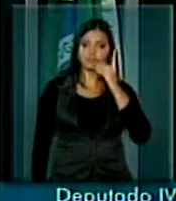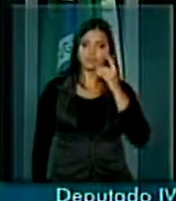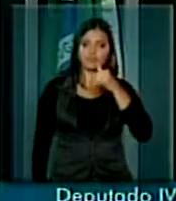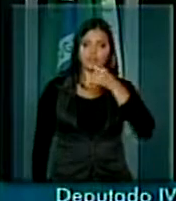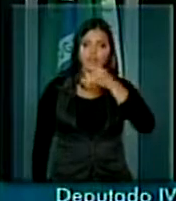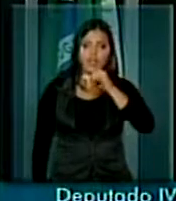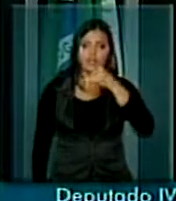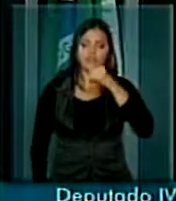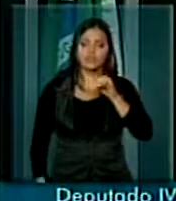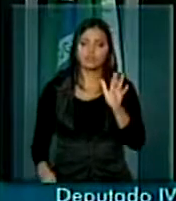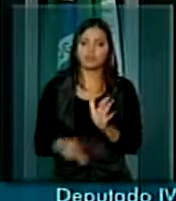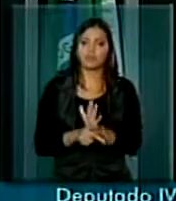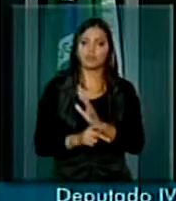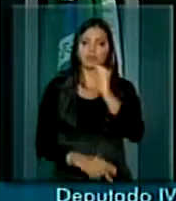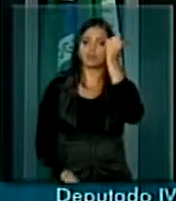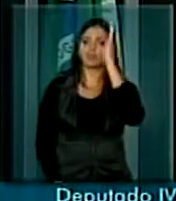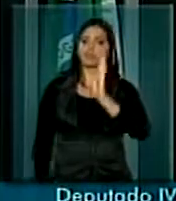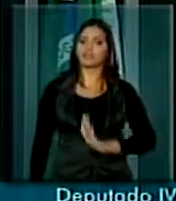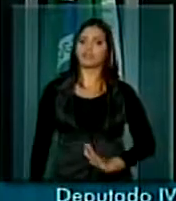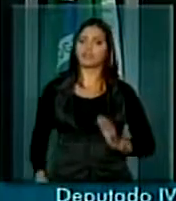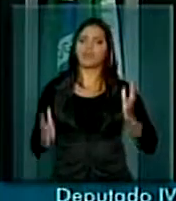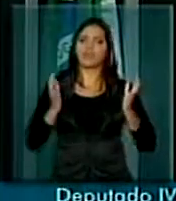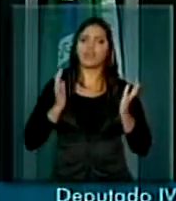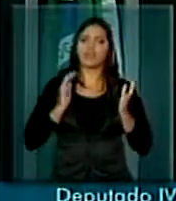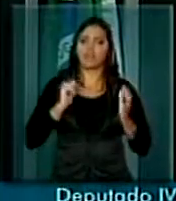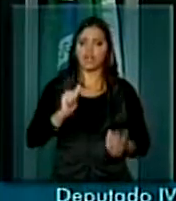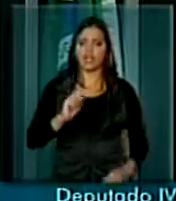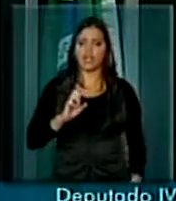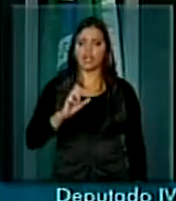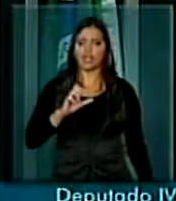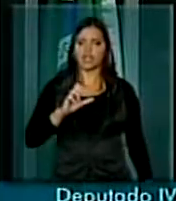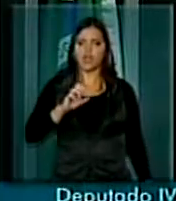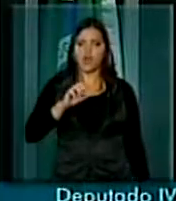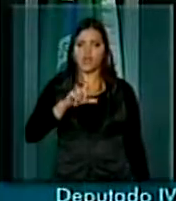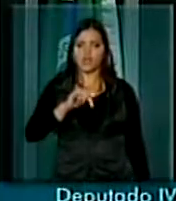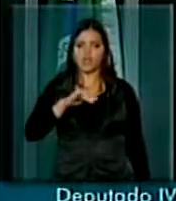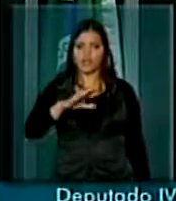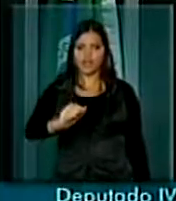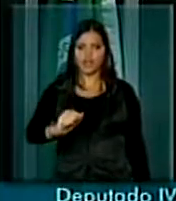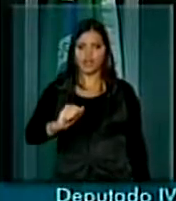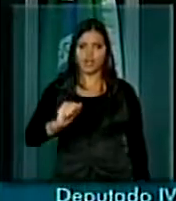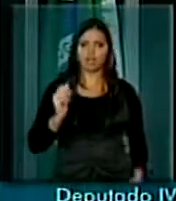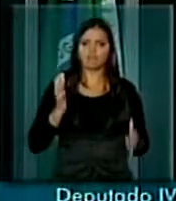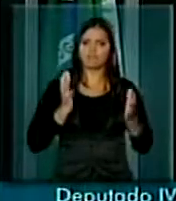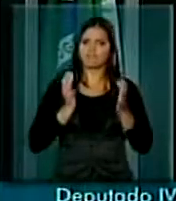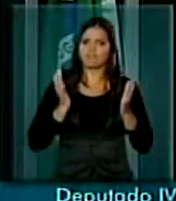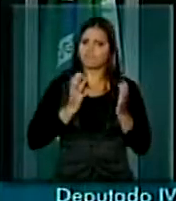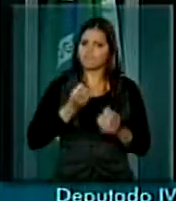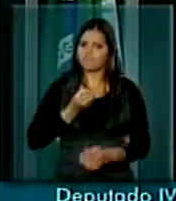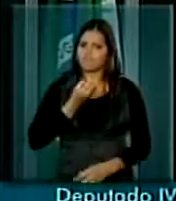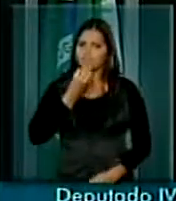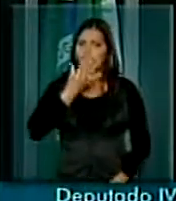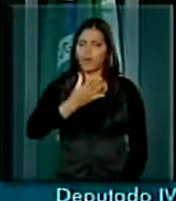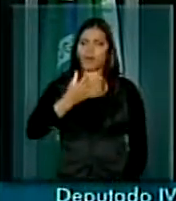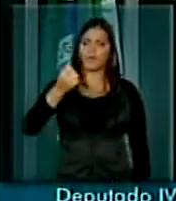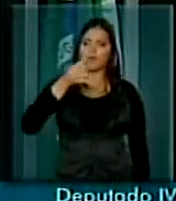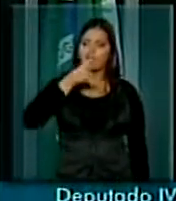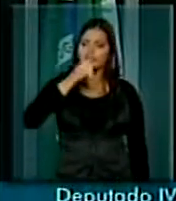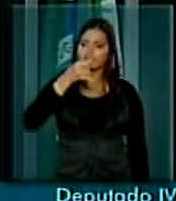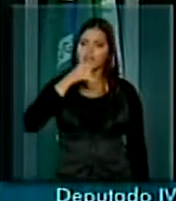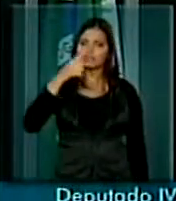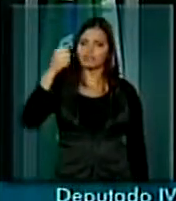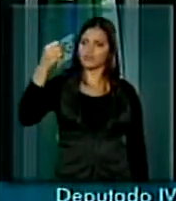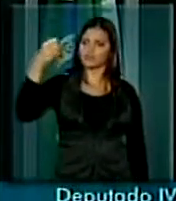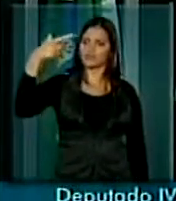para o Brasil. O Brasil é rico em energia eólica. O Brasil é rico em energia solar. O Brasil